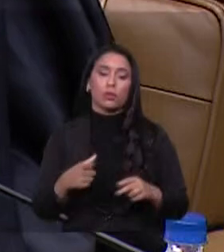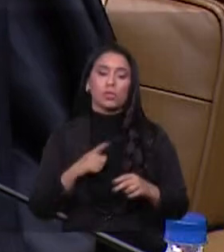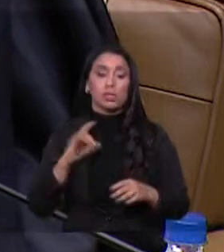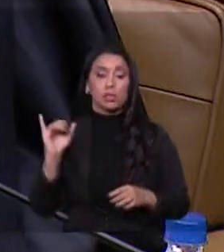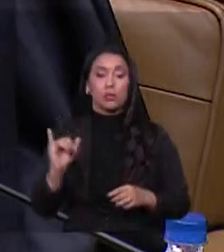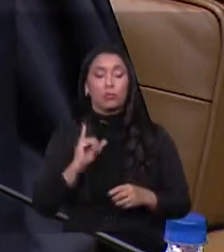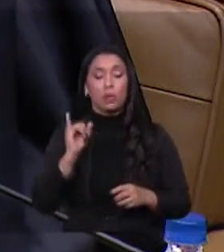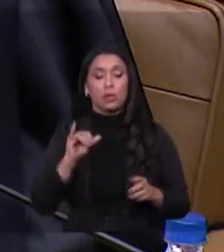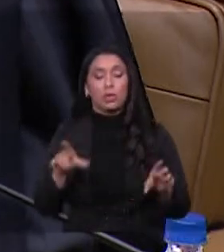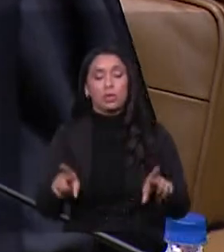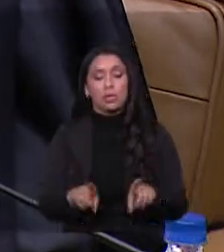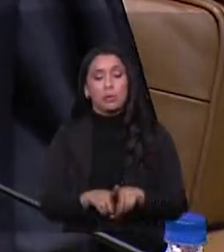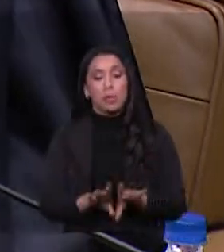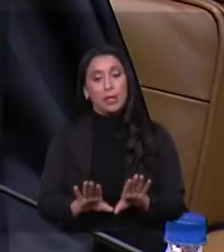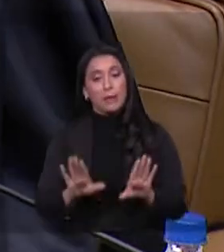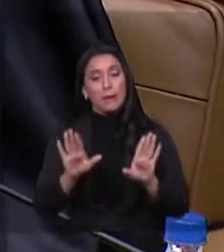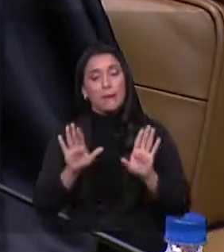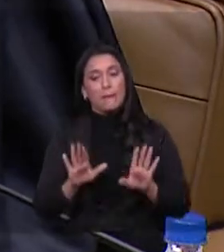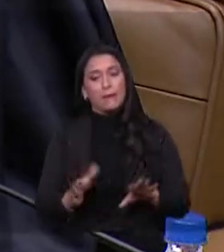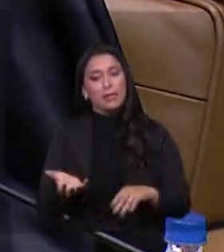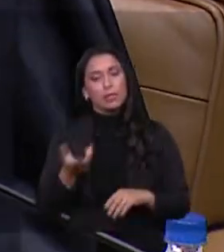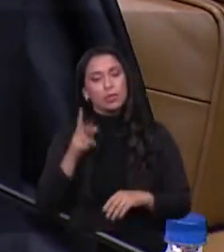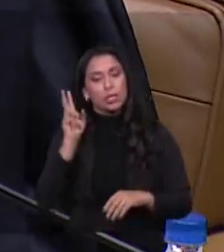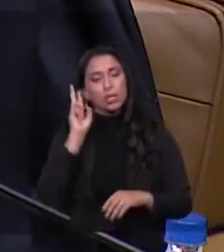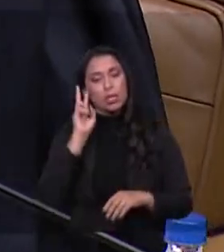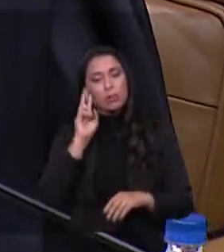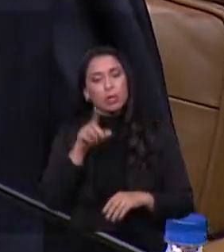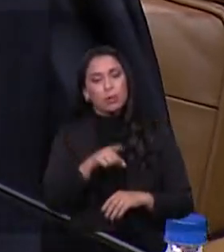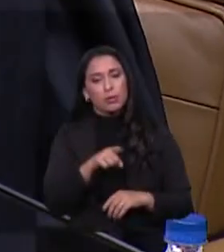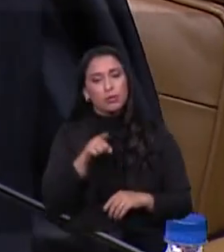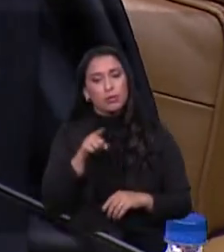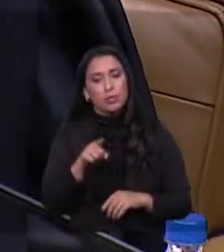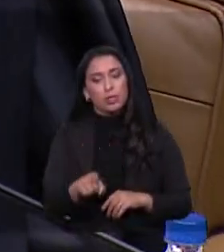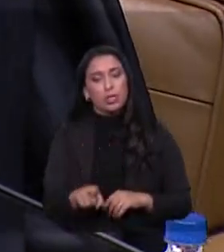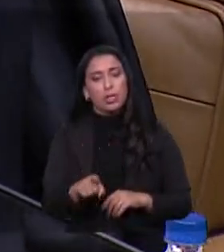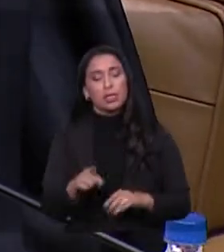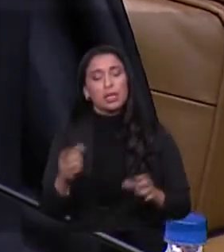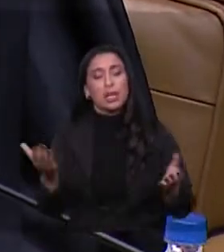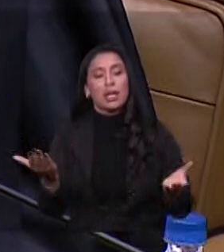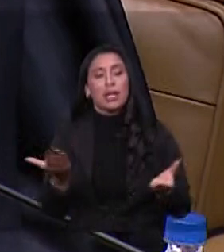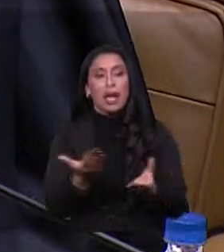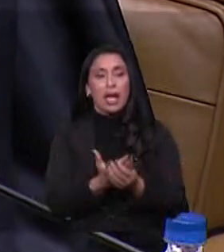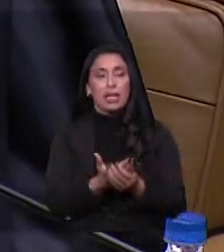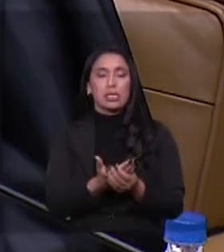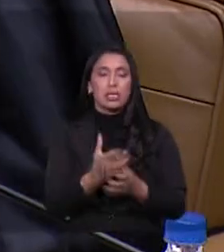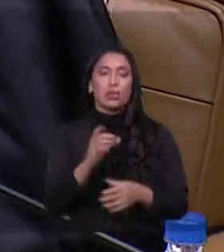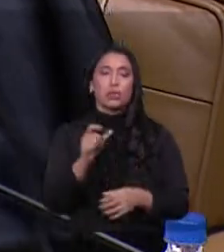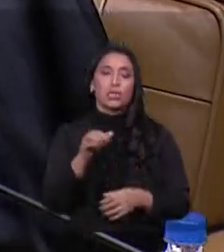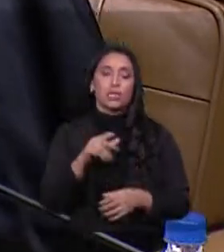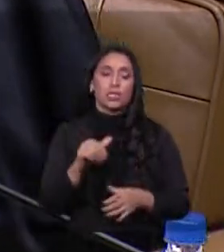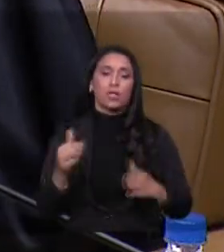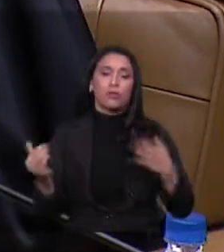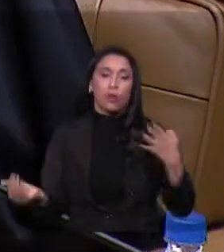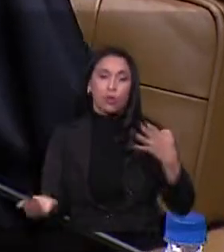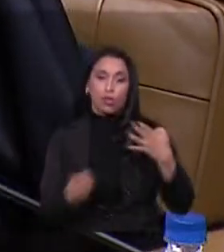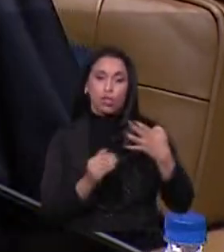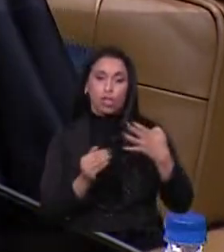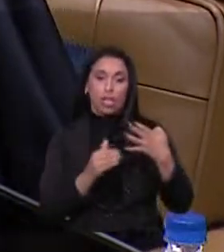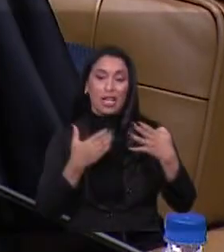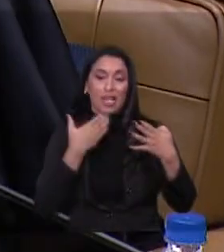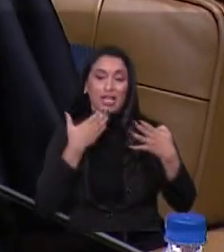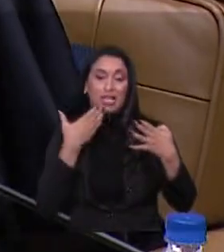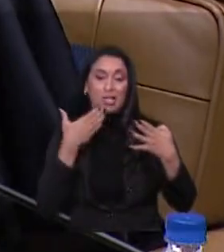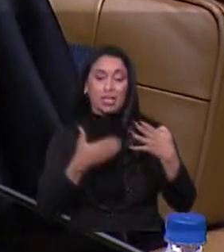são relevantes, mas gostaria de relembrar que é na ação civil originária que há um pedido